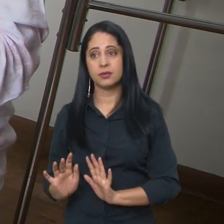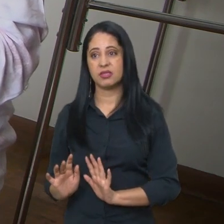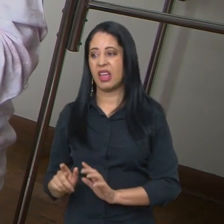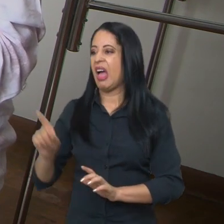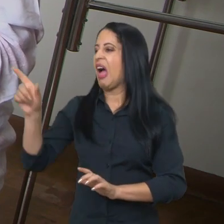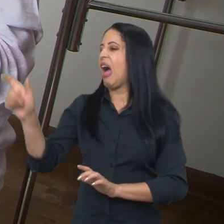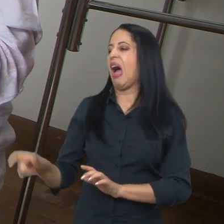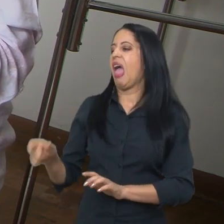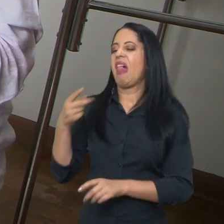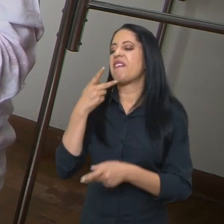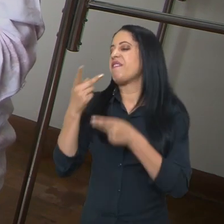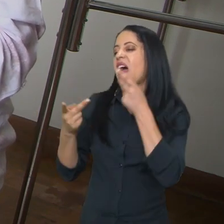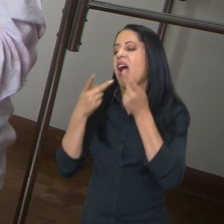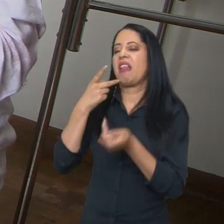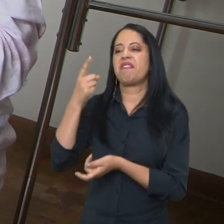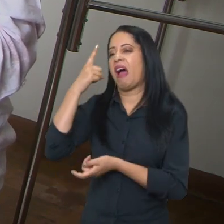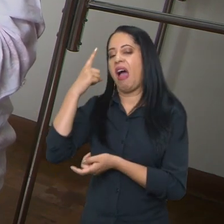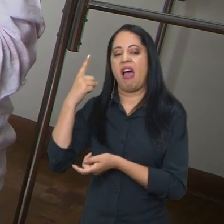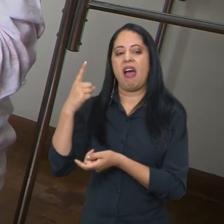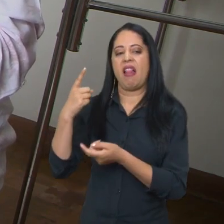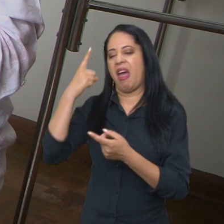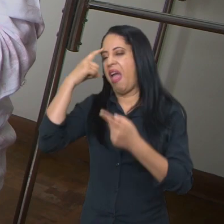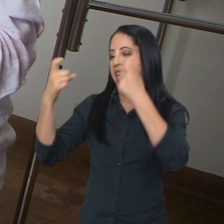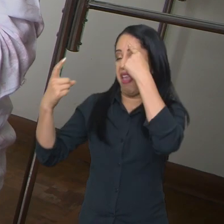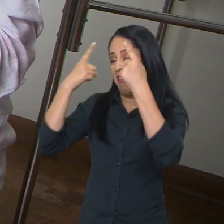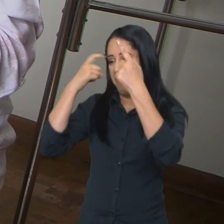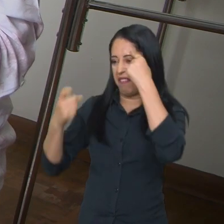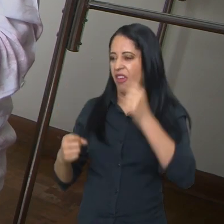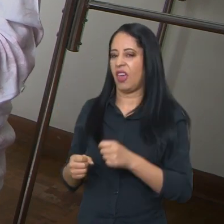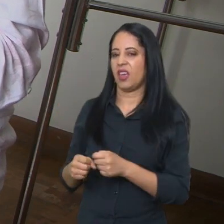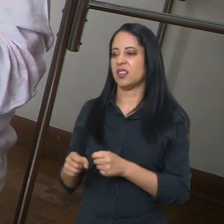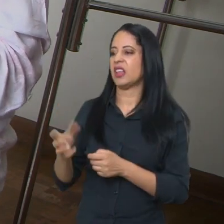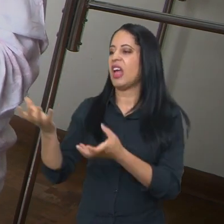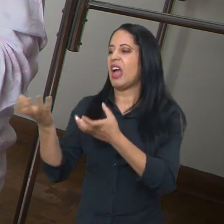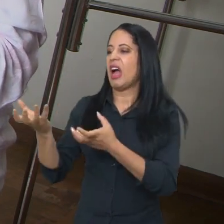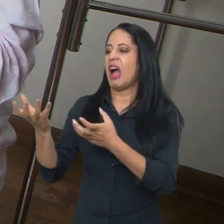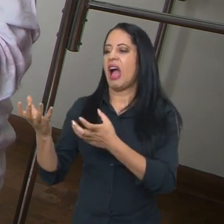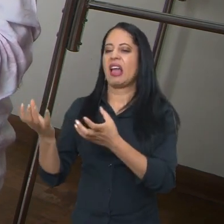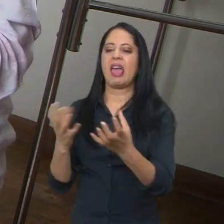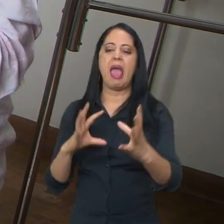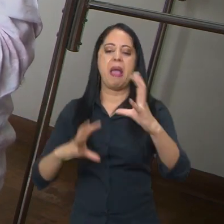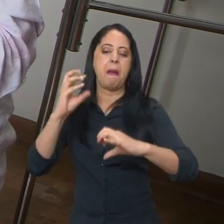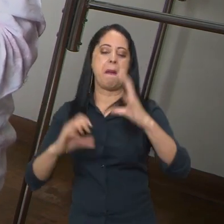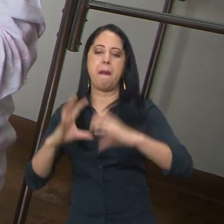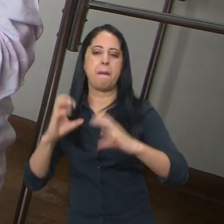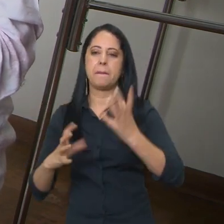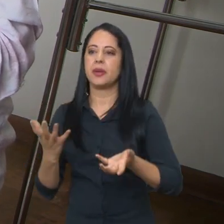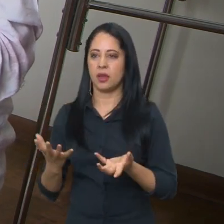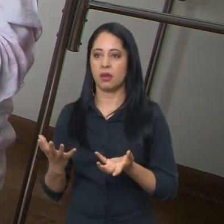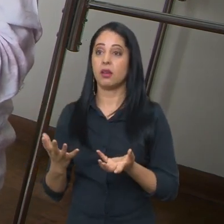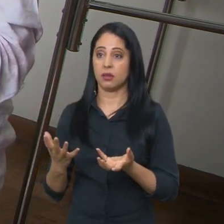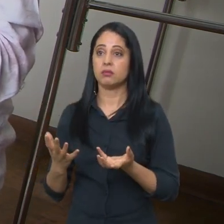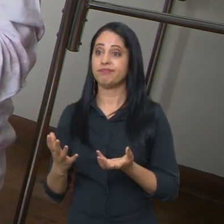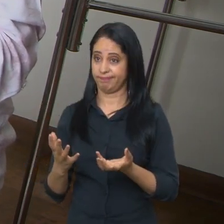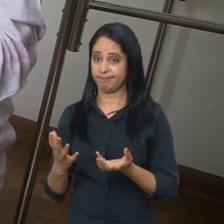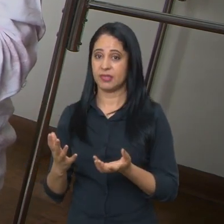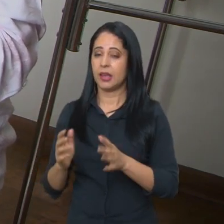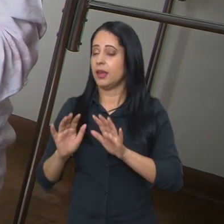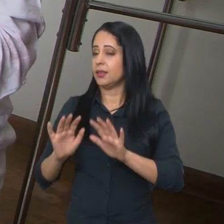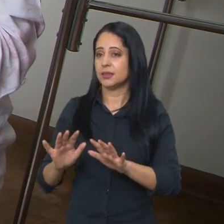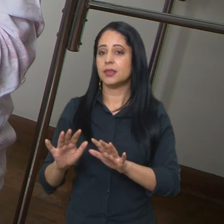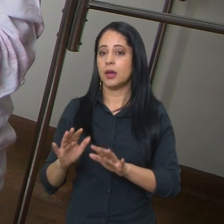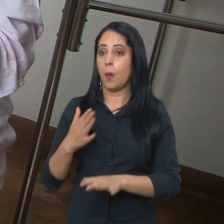que ela está inventando coisa, que ela está jogando um contra o outro, porque até isso eu já escutei de outros familiares,